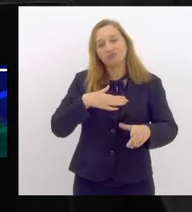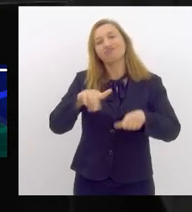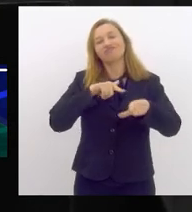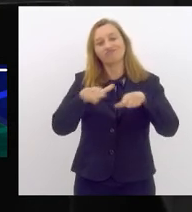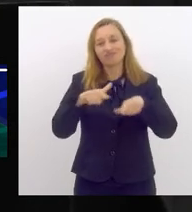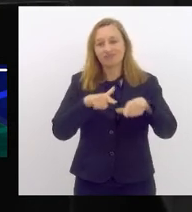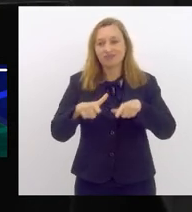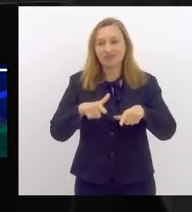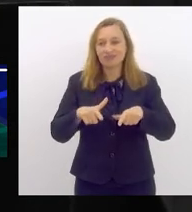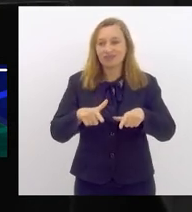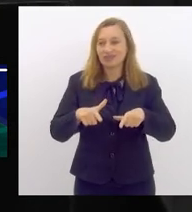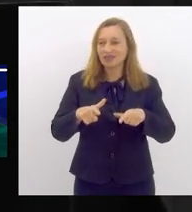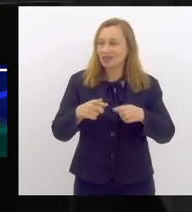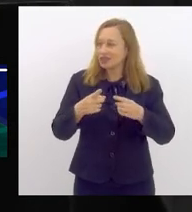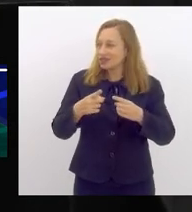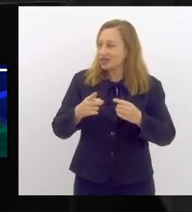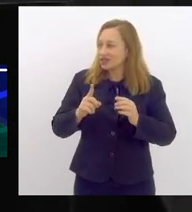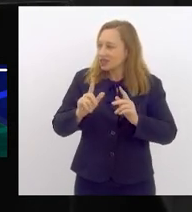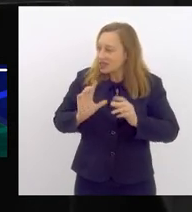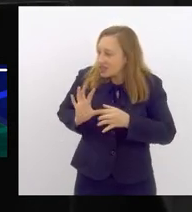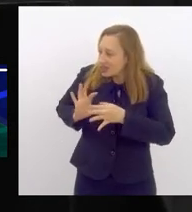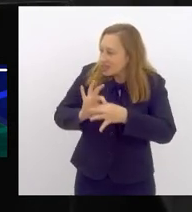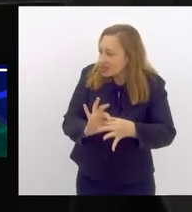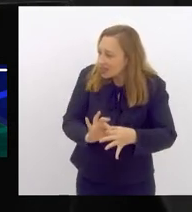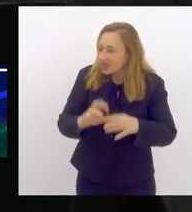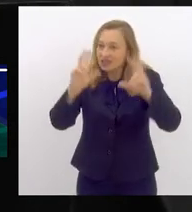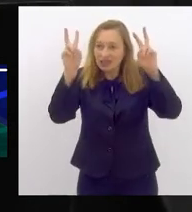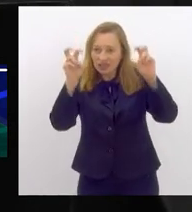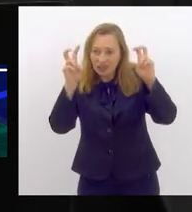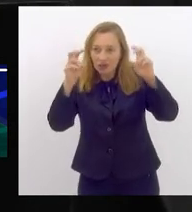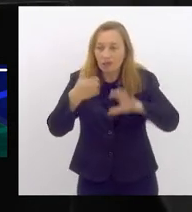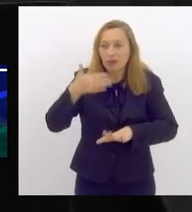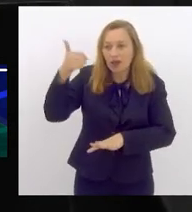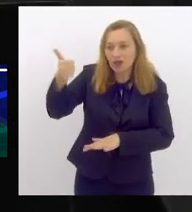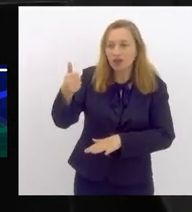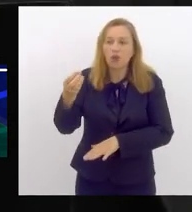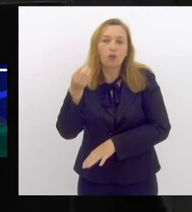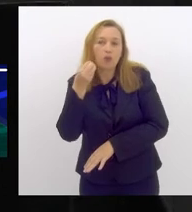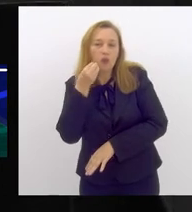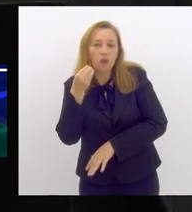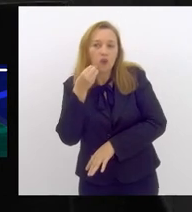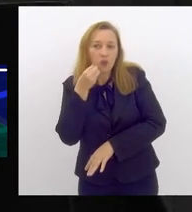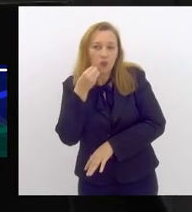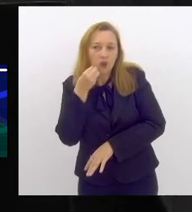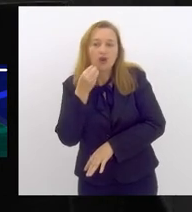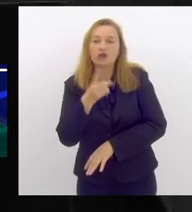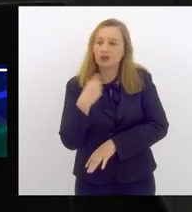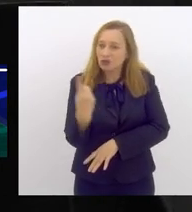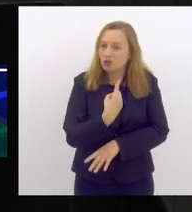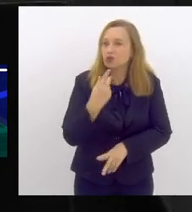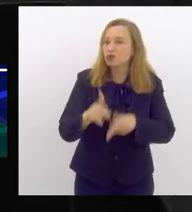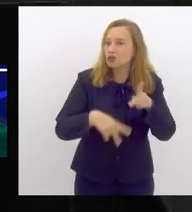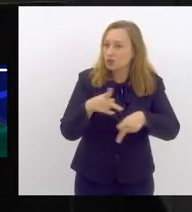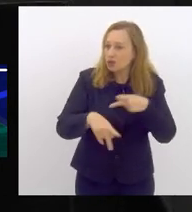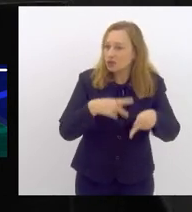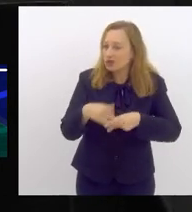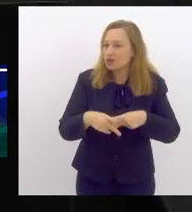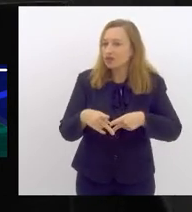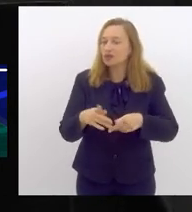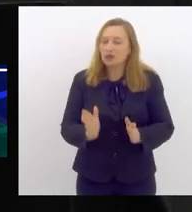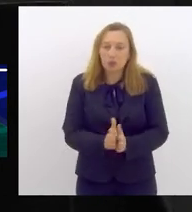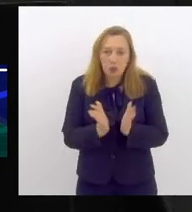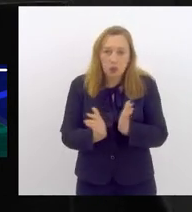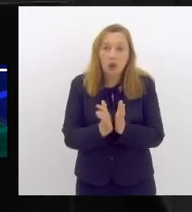mandato persegue esta mesma questão da melhoria da oportunidade para nossa população mais